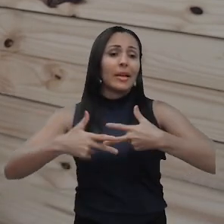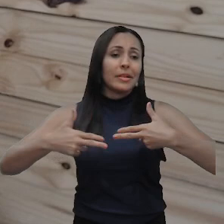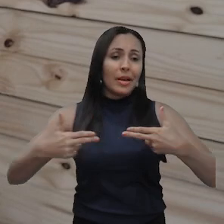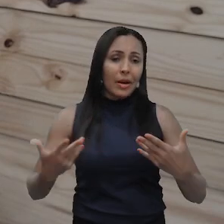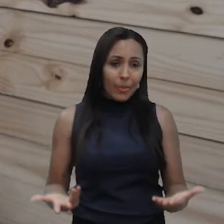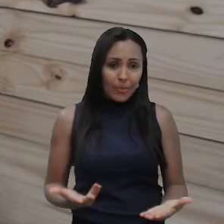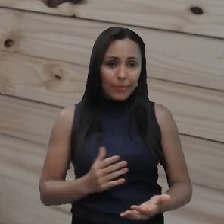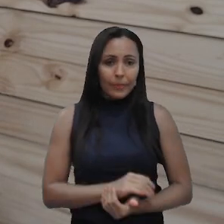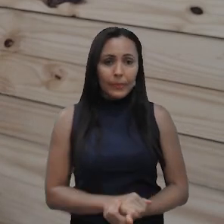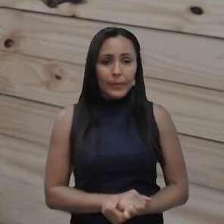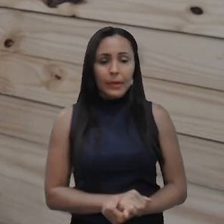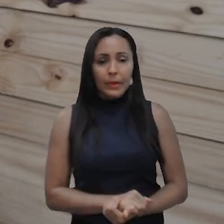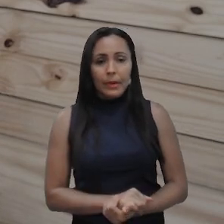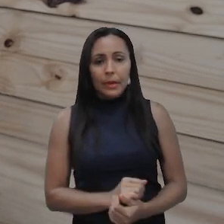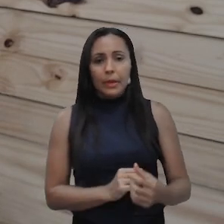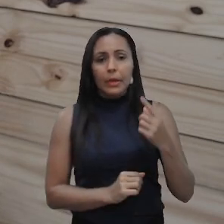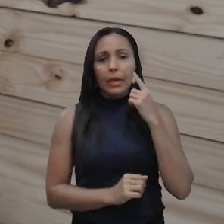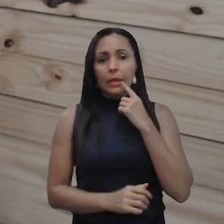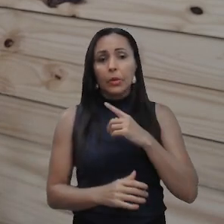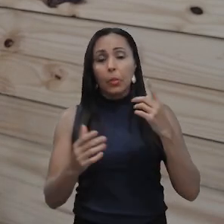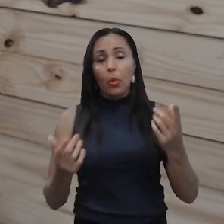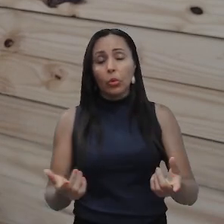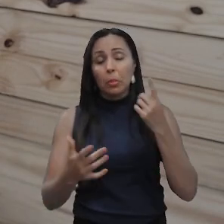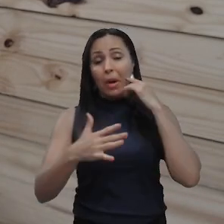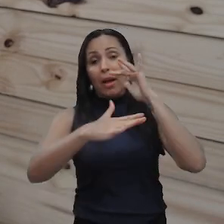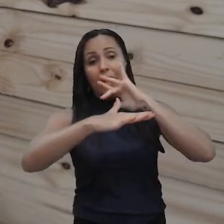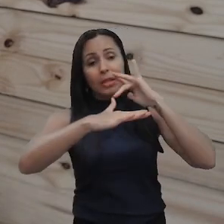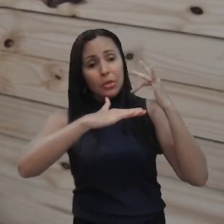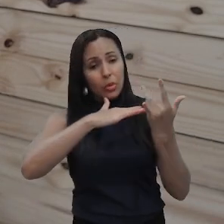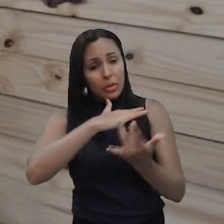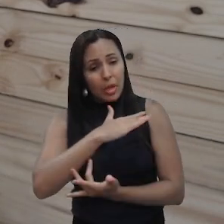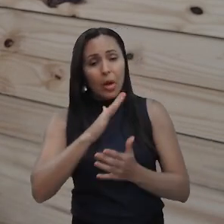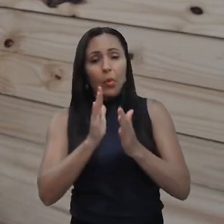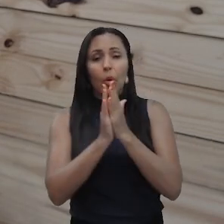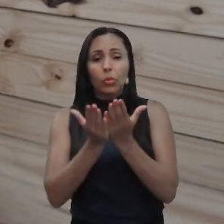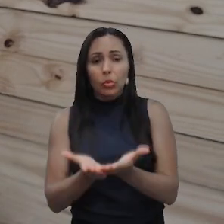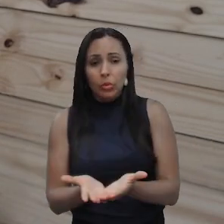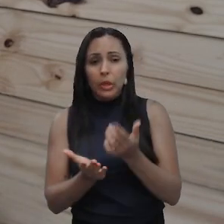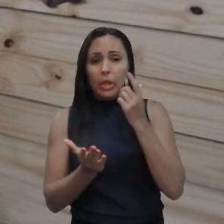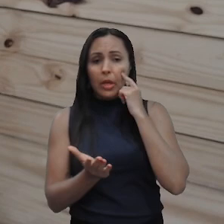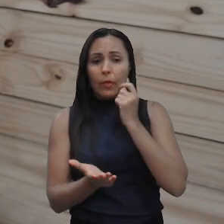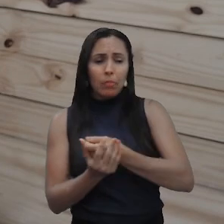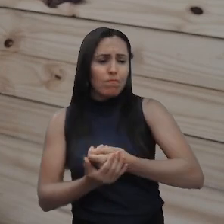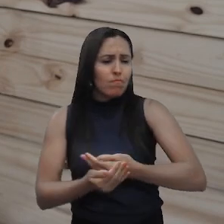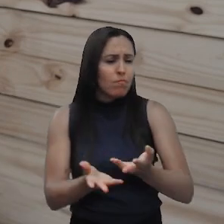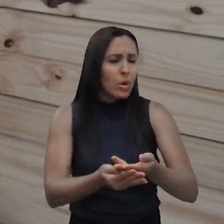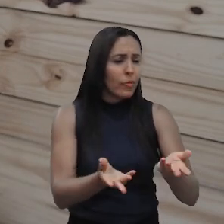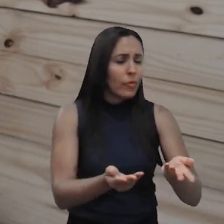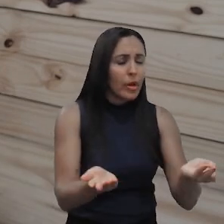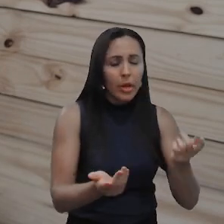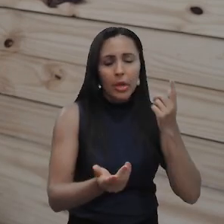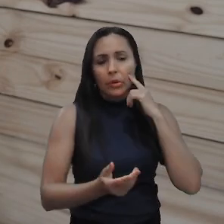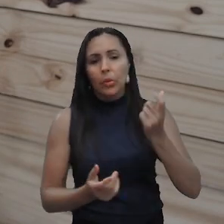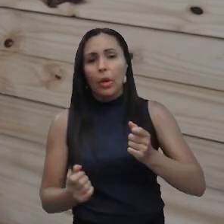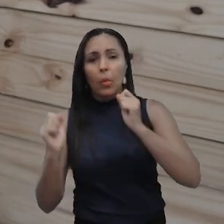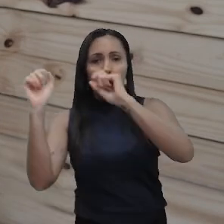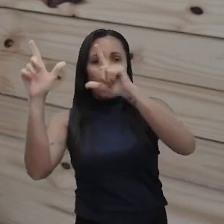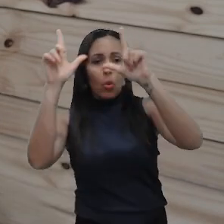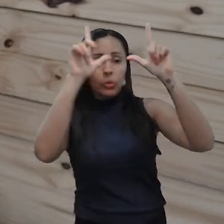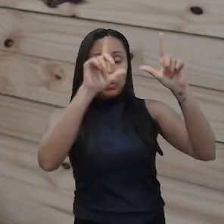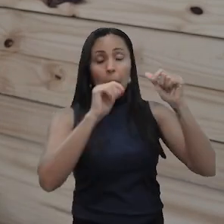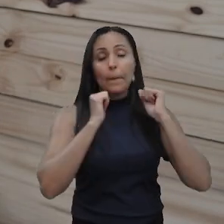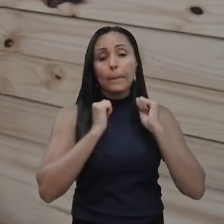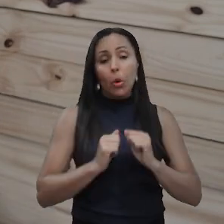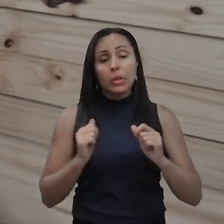trabalhando. É um post para rede social, é um livro, é um panfleto, é um banner. A hierarquia da mensagem pode muito